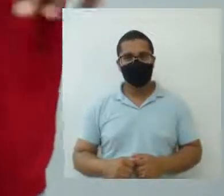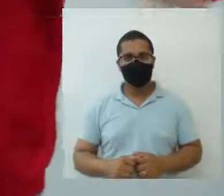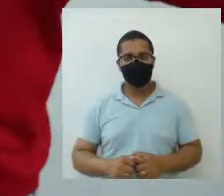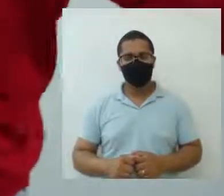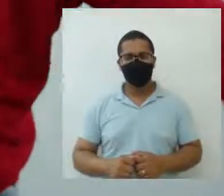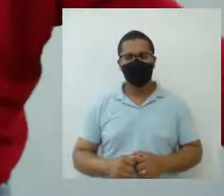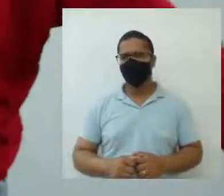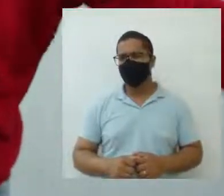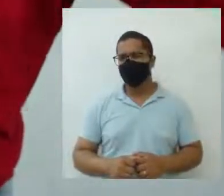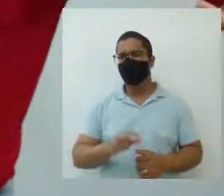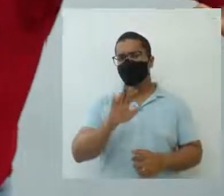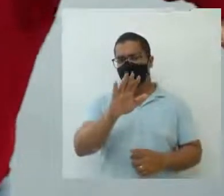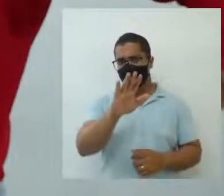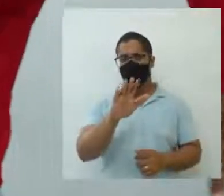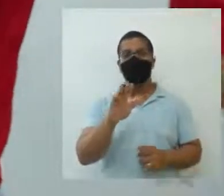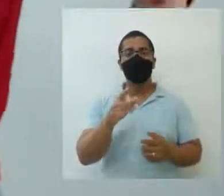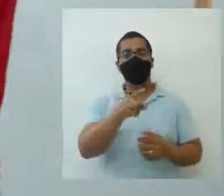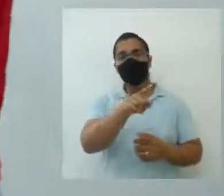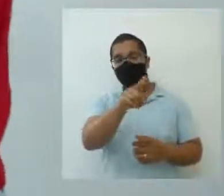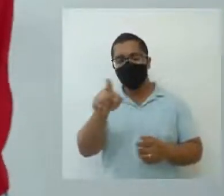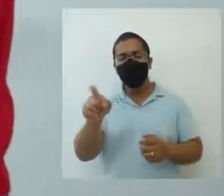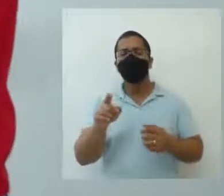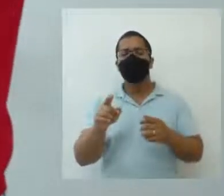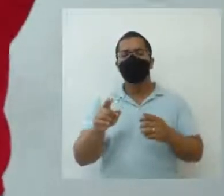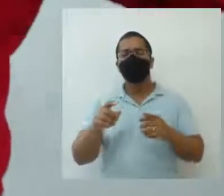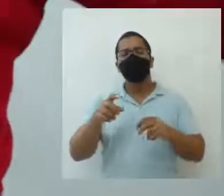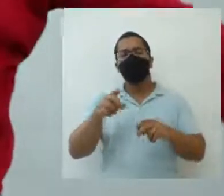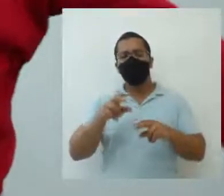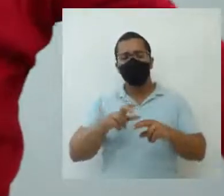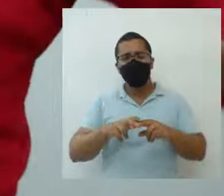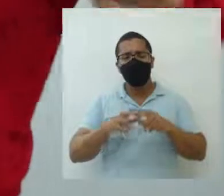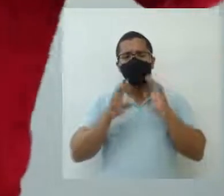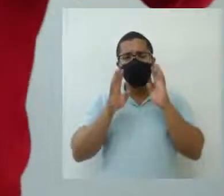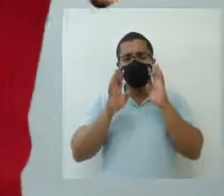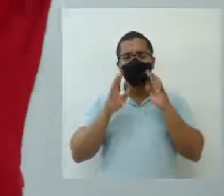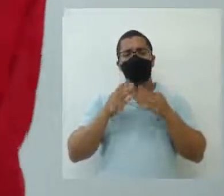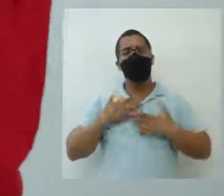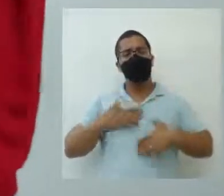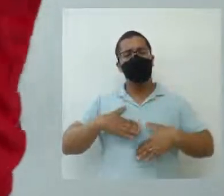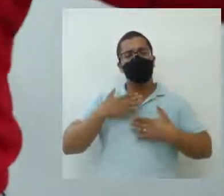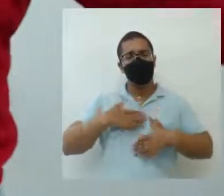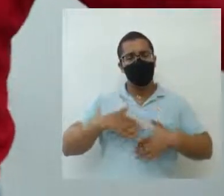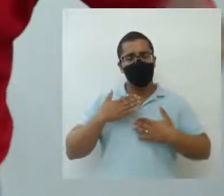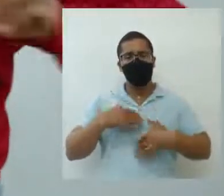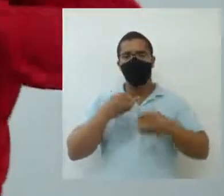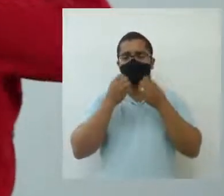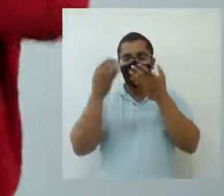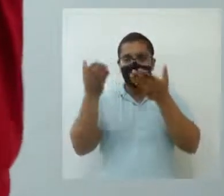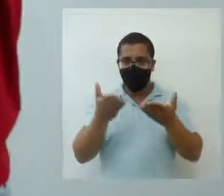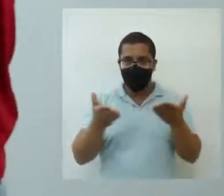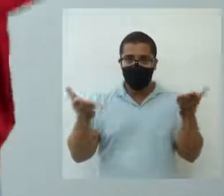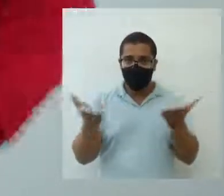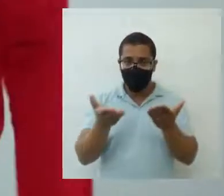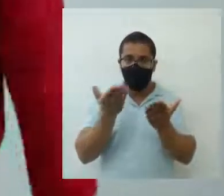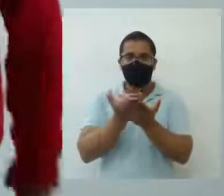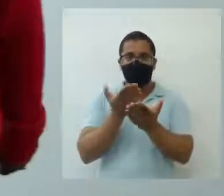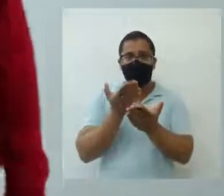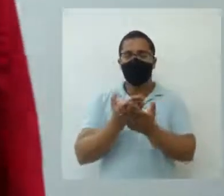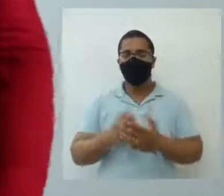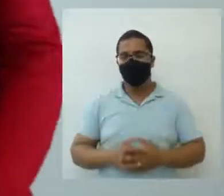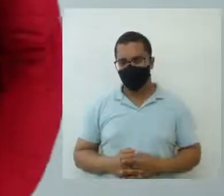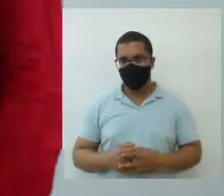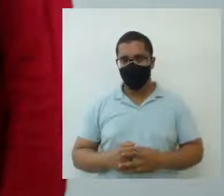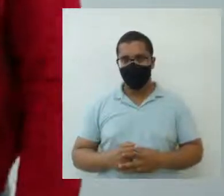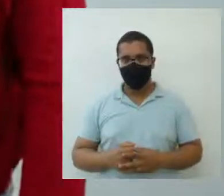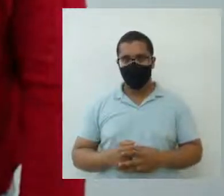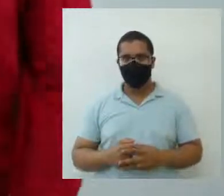Então, fiquem à vontade, sejam todos e todas bem-vindos e bem-vindas à nossa nave. Então,